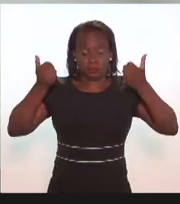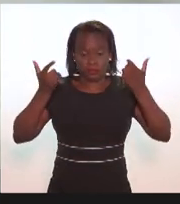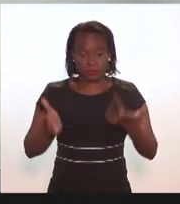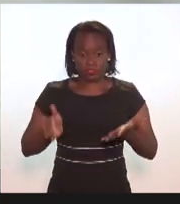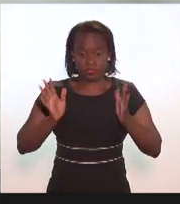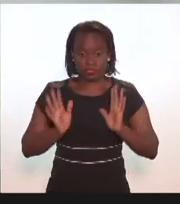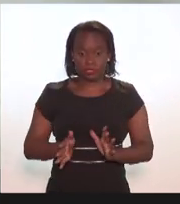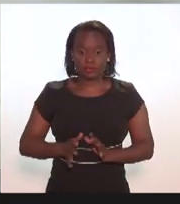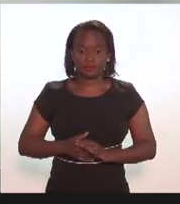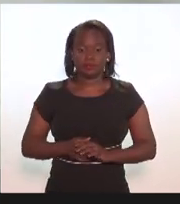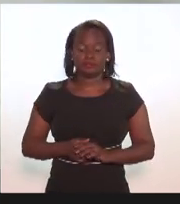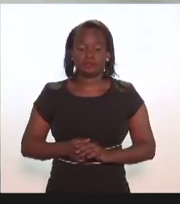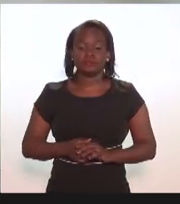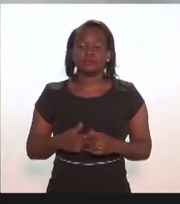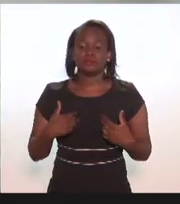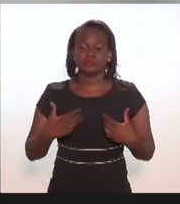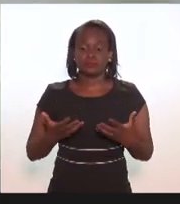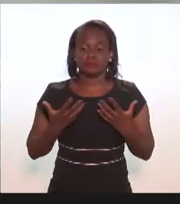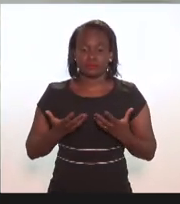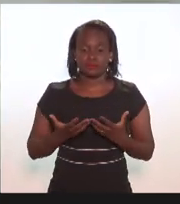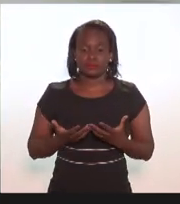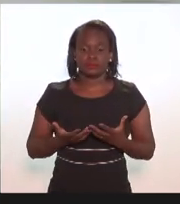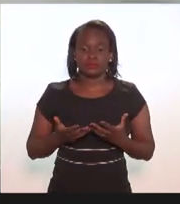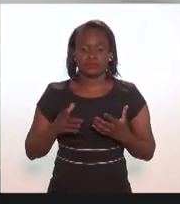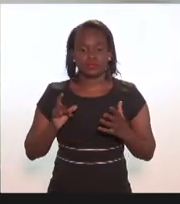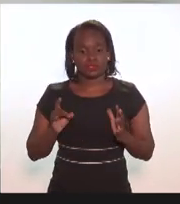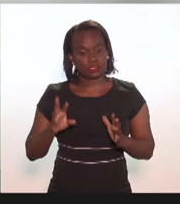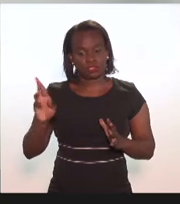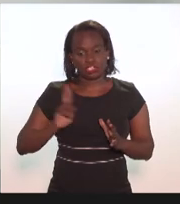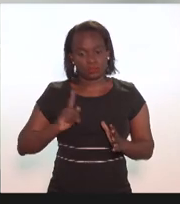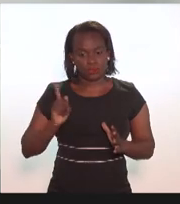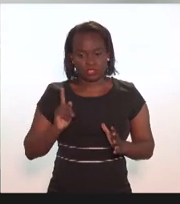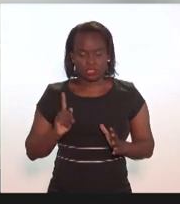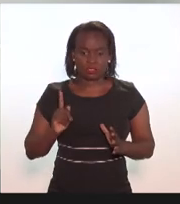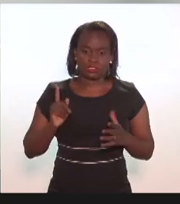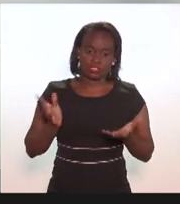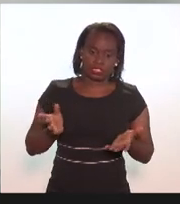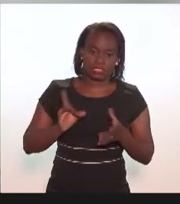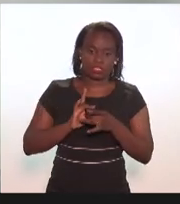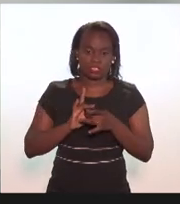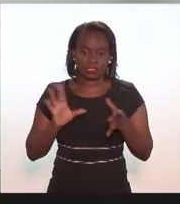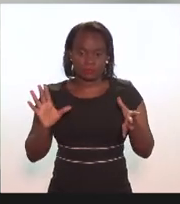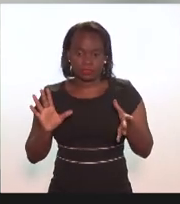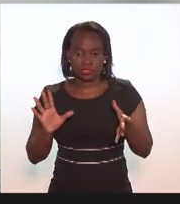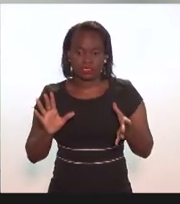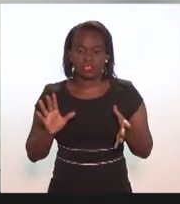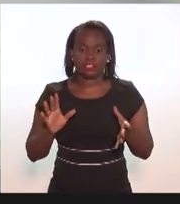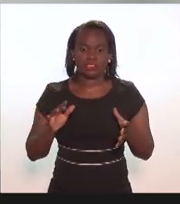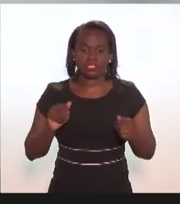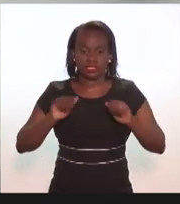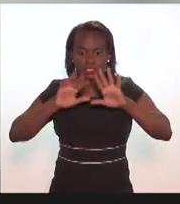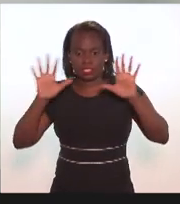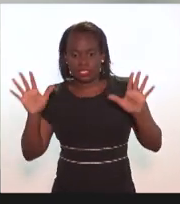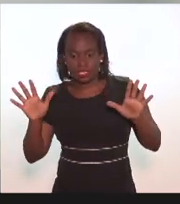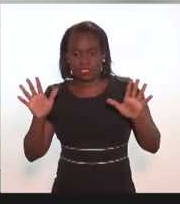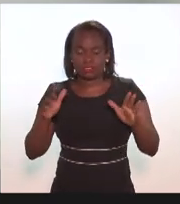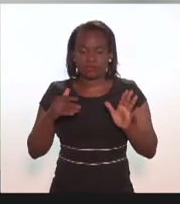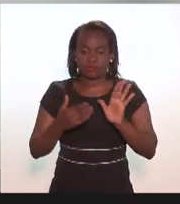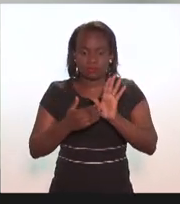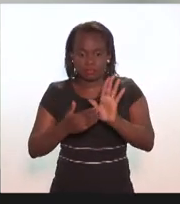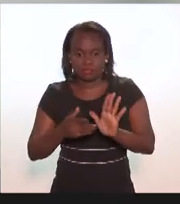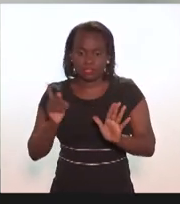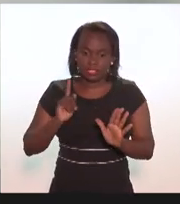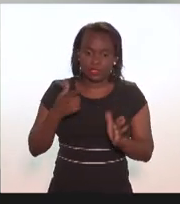secretário, eu queria... O senhor não me respondeu se disponibiliza as transparências. Eu queria ouvir o